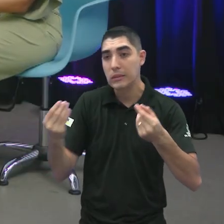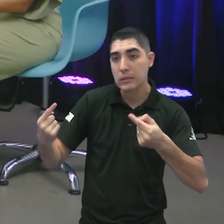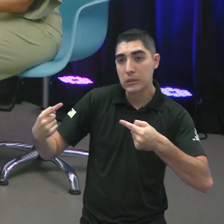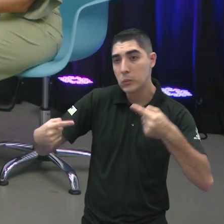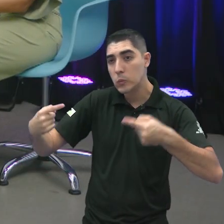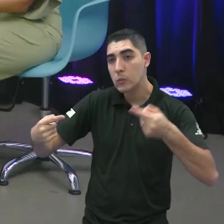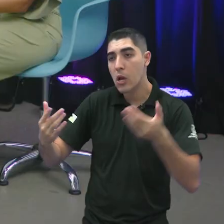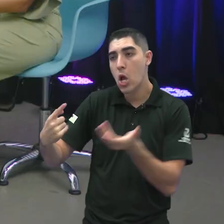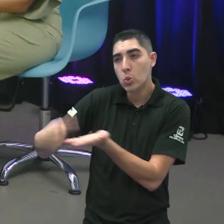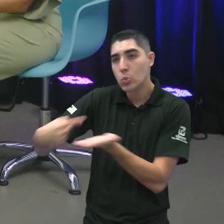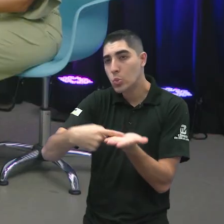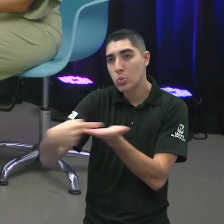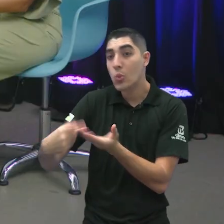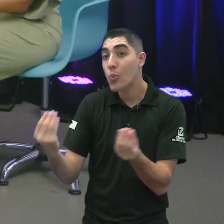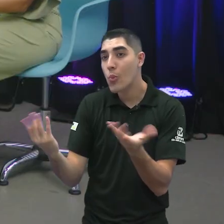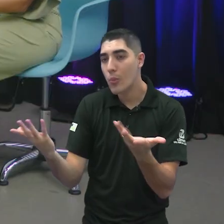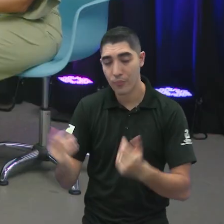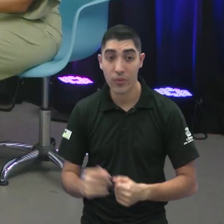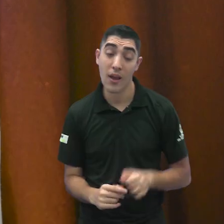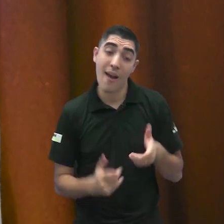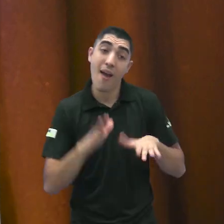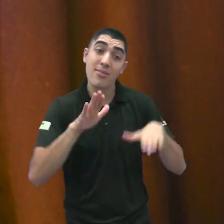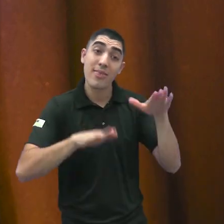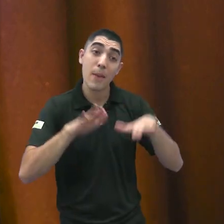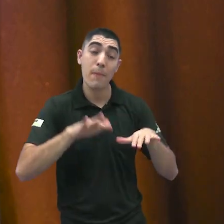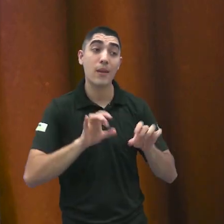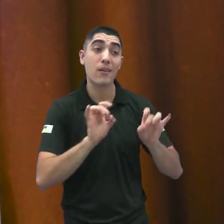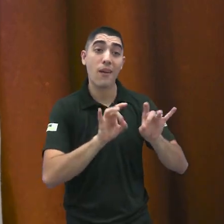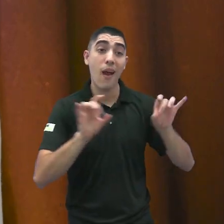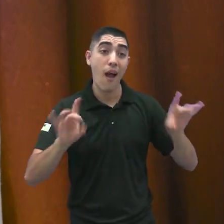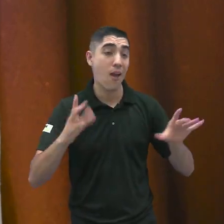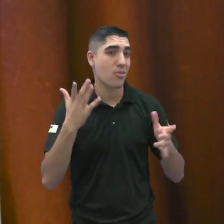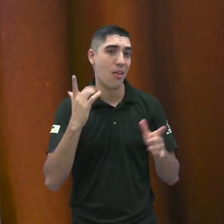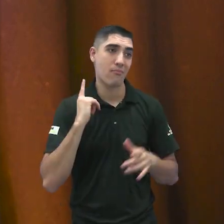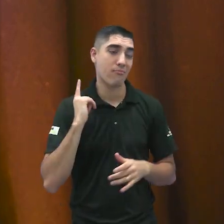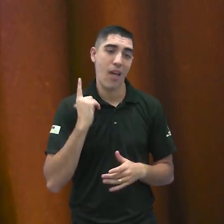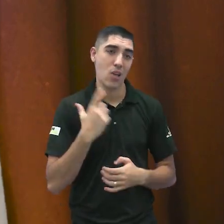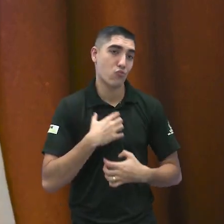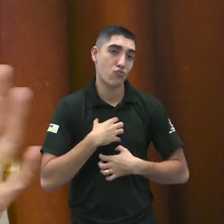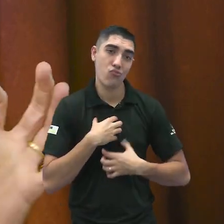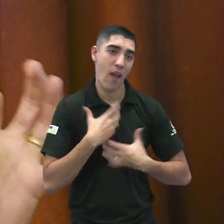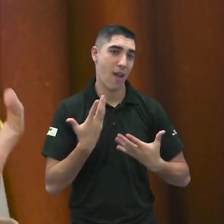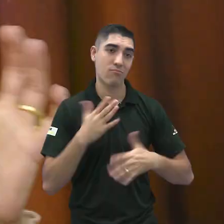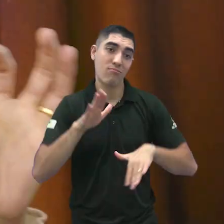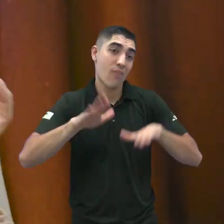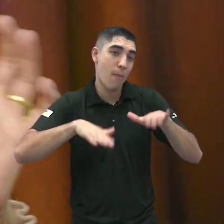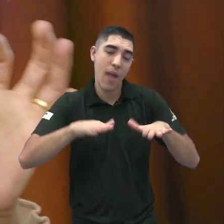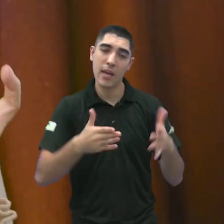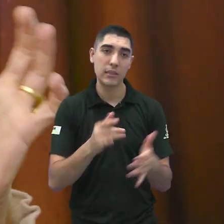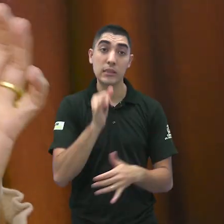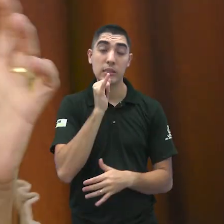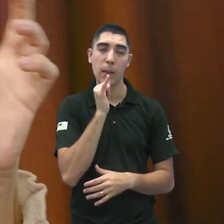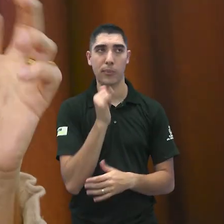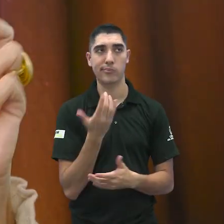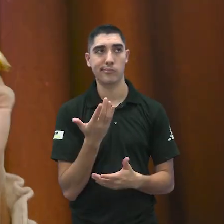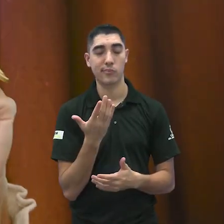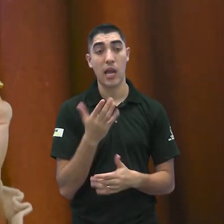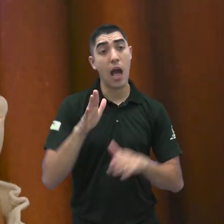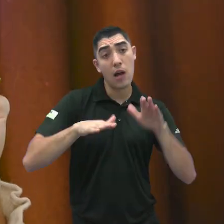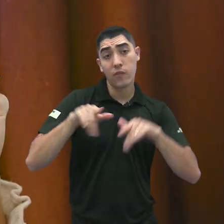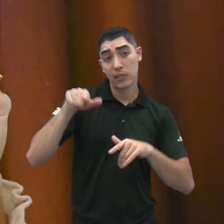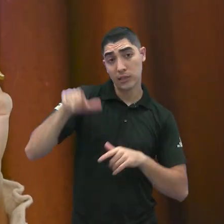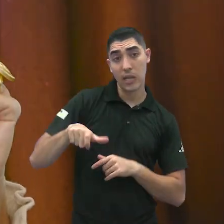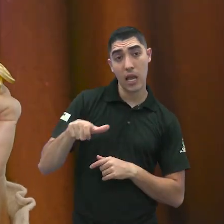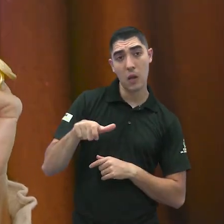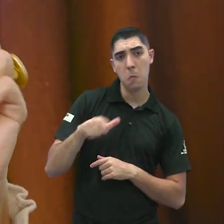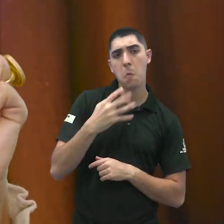Depende do quanto de autoconhecimento eles já possuem, né? Mas dentro de uma negociação onde, digamos assim, eles não possuem o